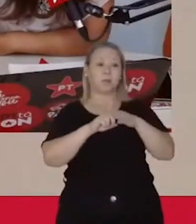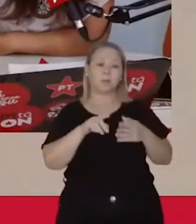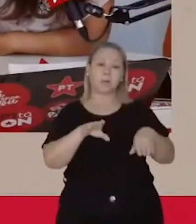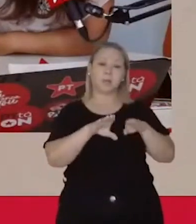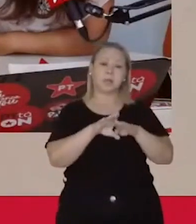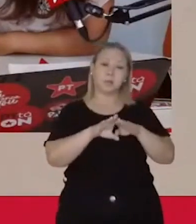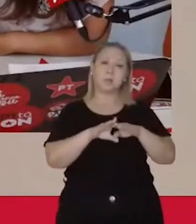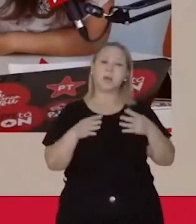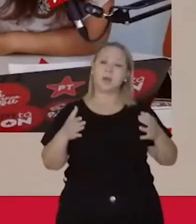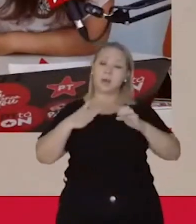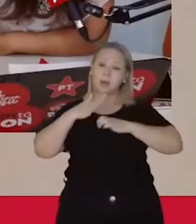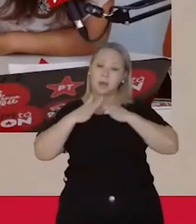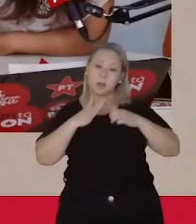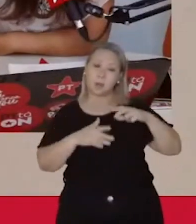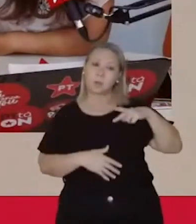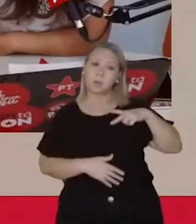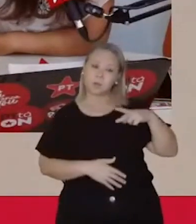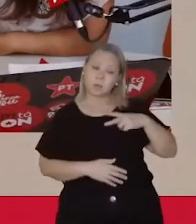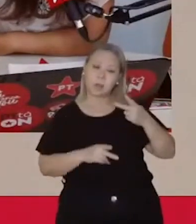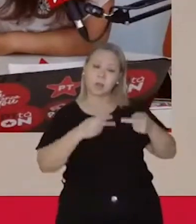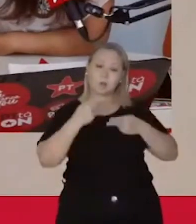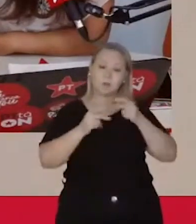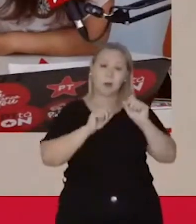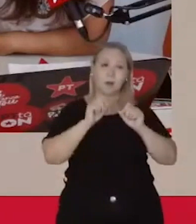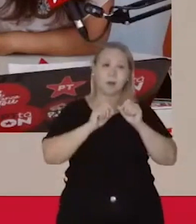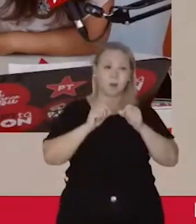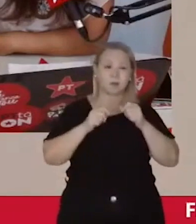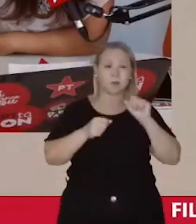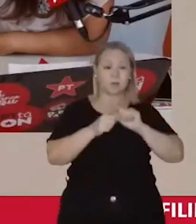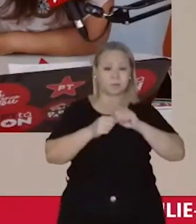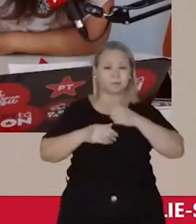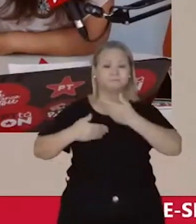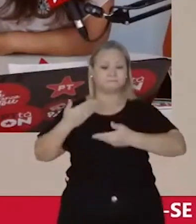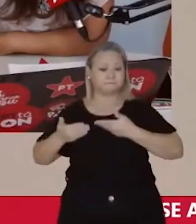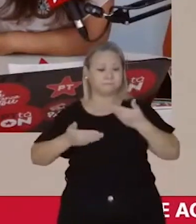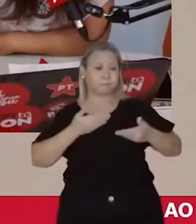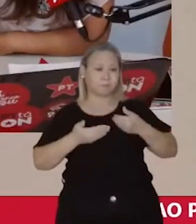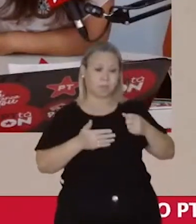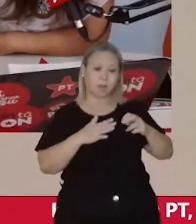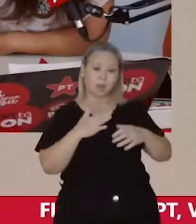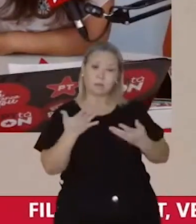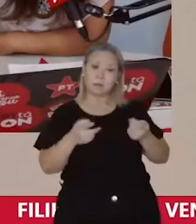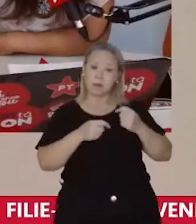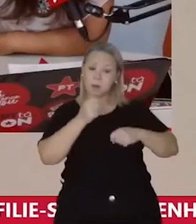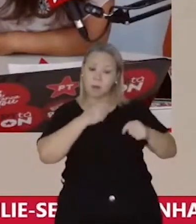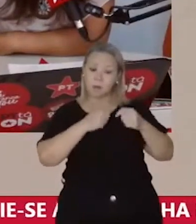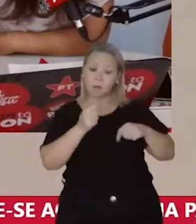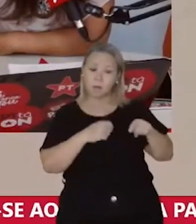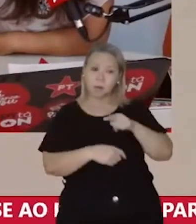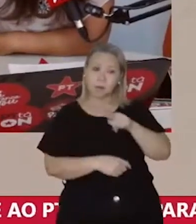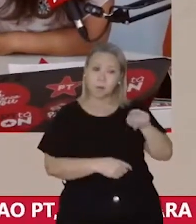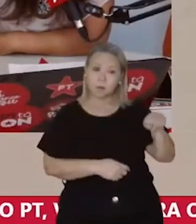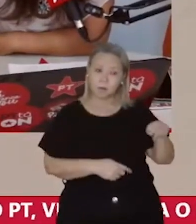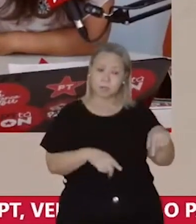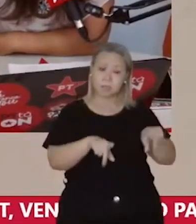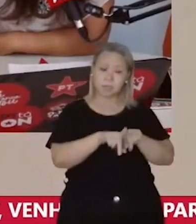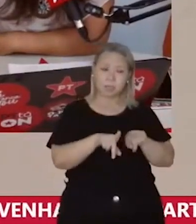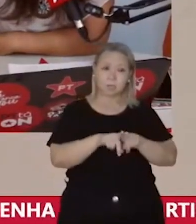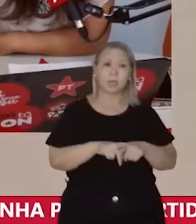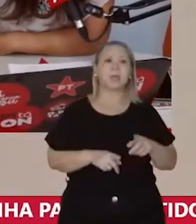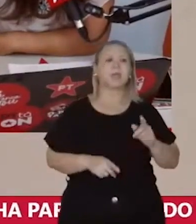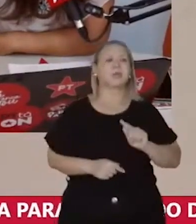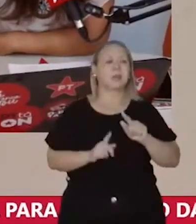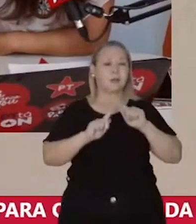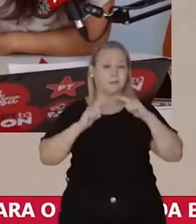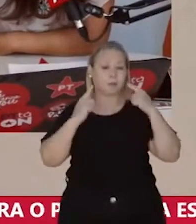empresariado dizer o que vocês estão fazendo está inviabilizando o negócio de vocês. Eu já vi alguns estudos de geólogos